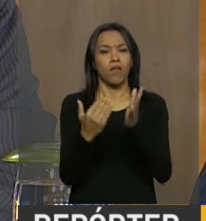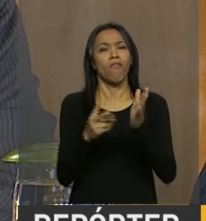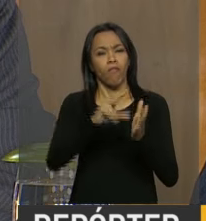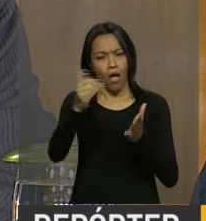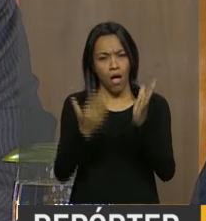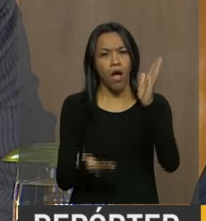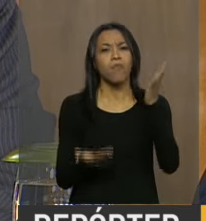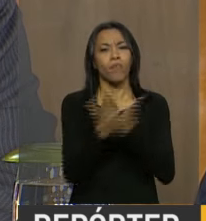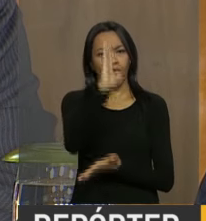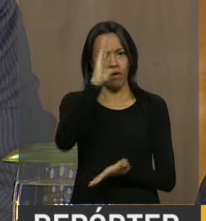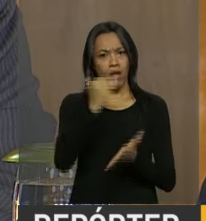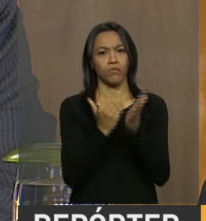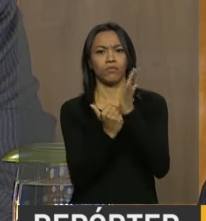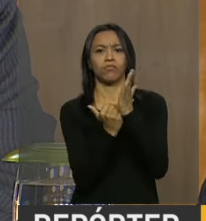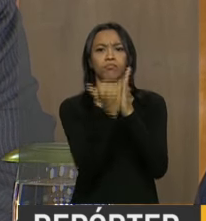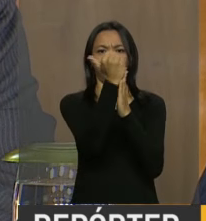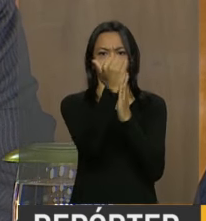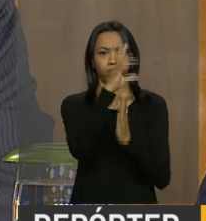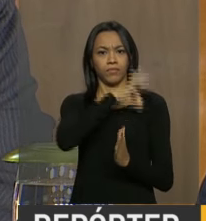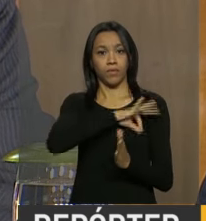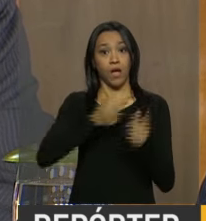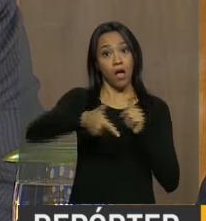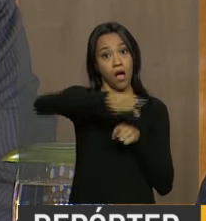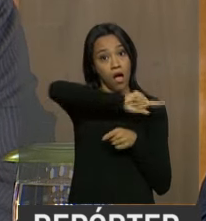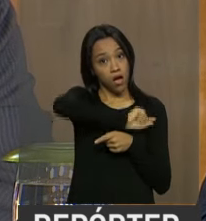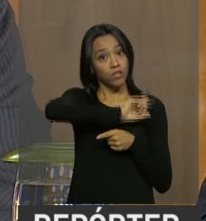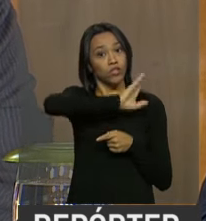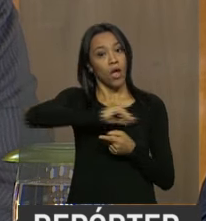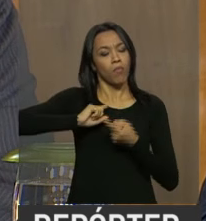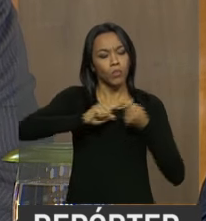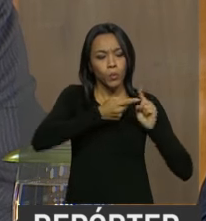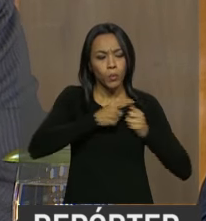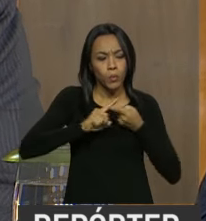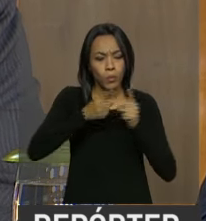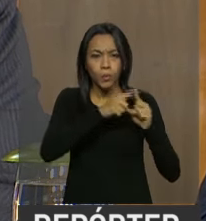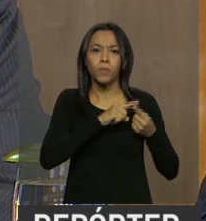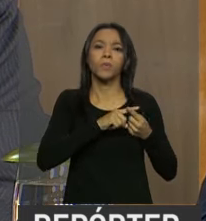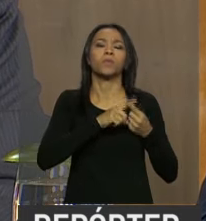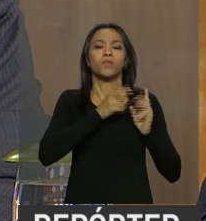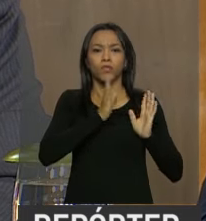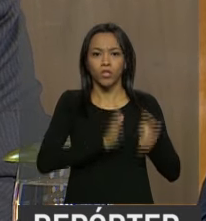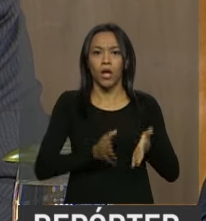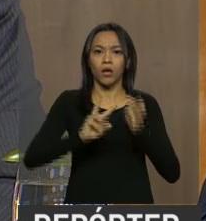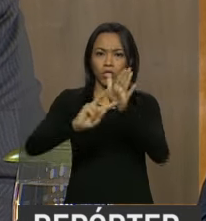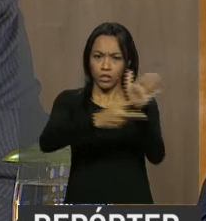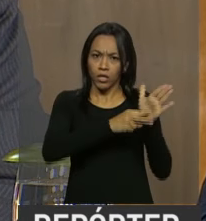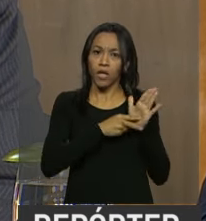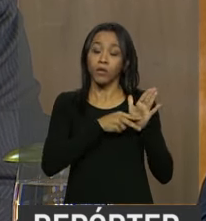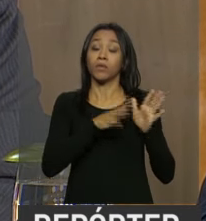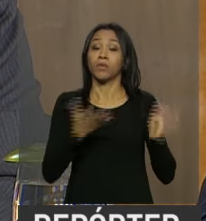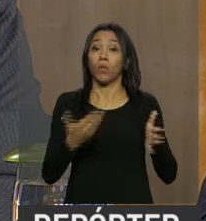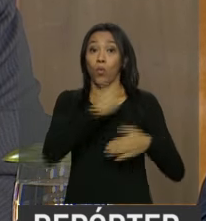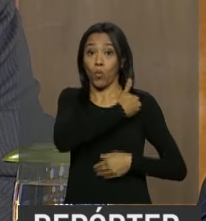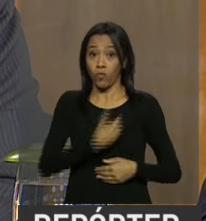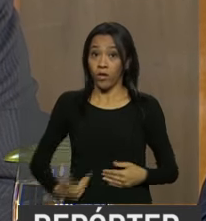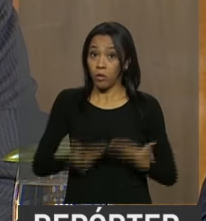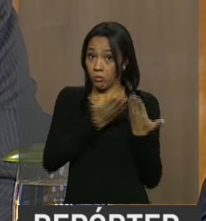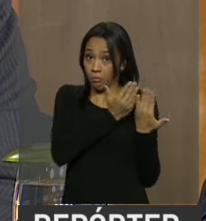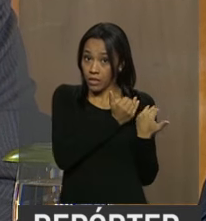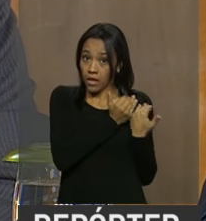que foram pactuados com as diversas carreiras públicas. O governo que se afastou